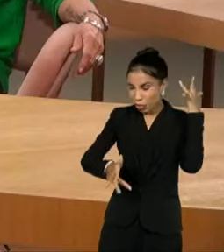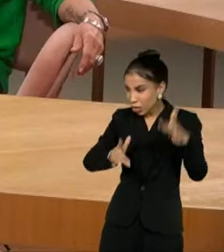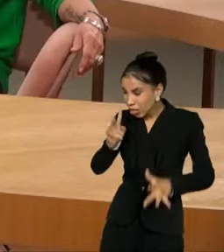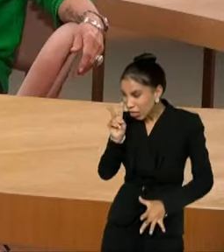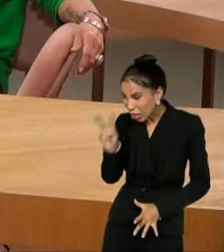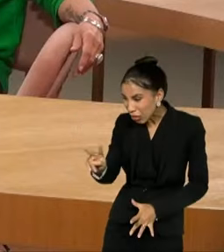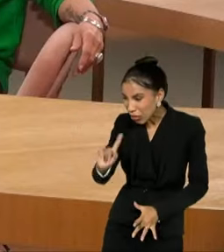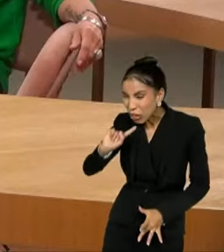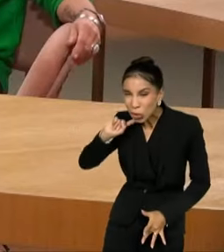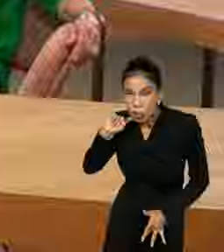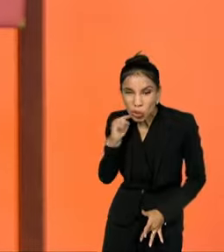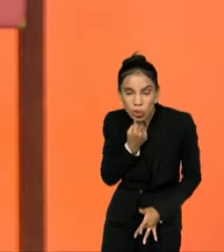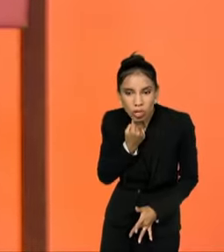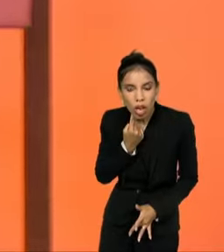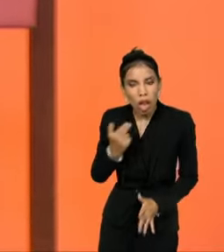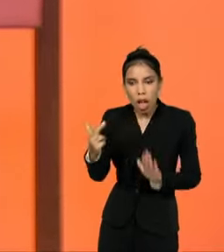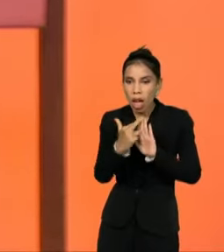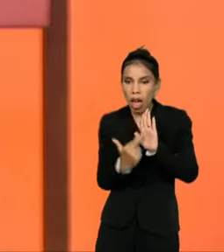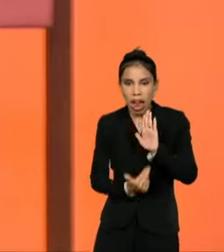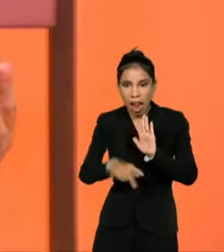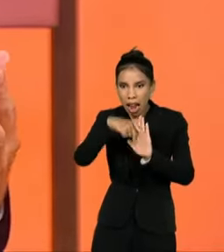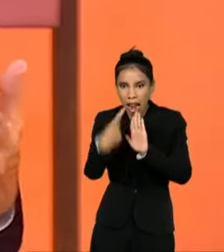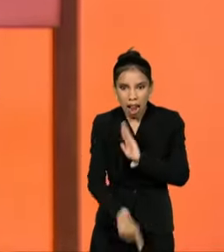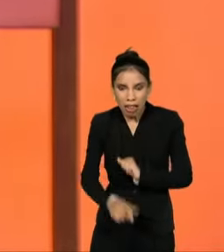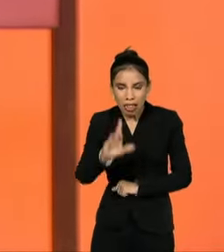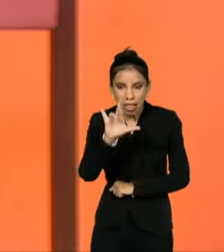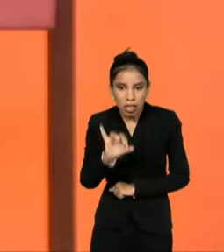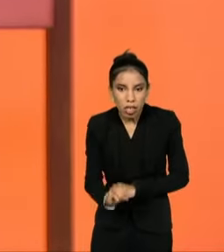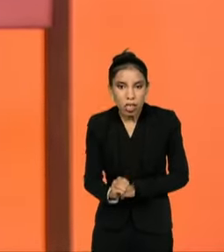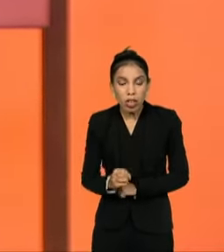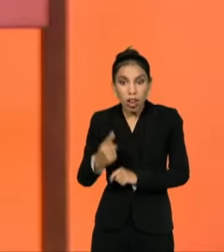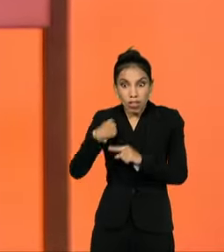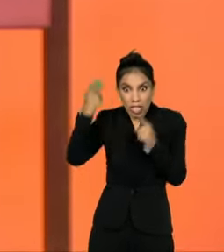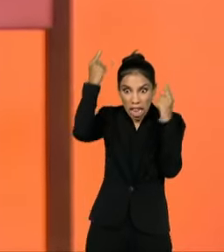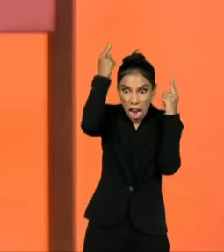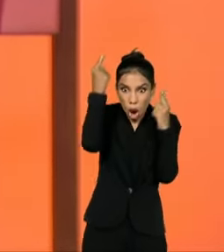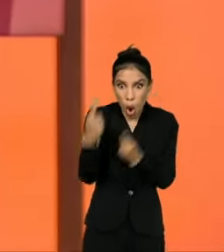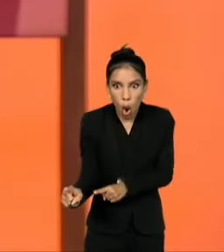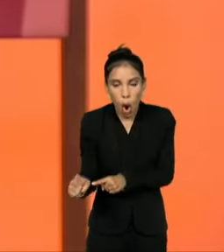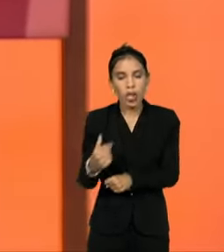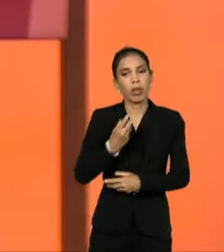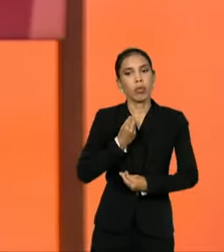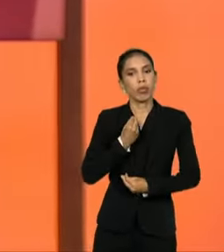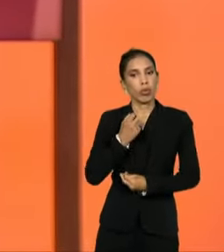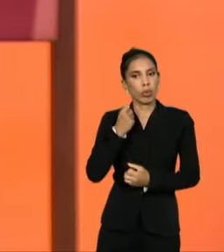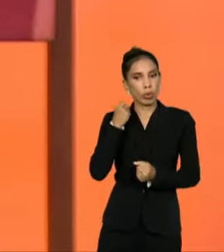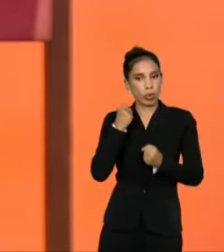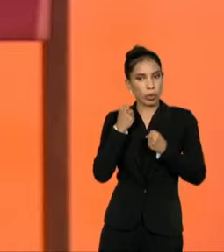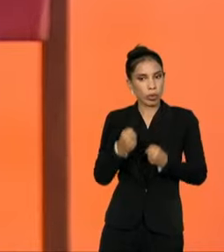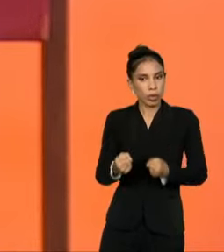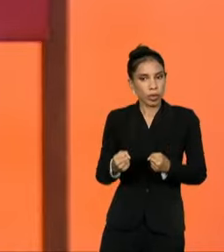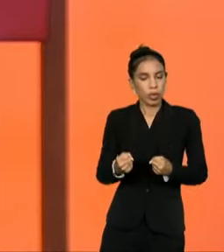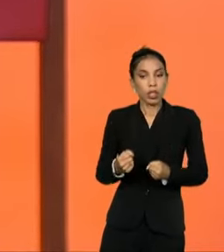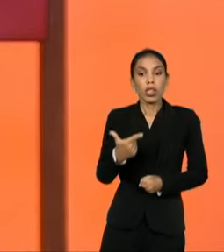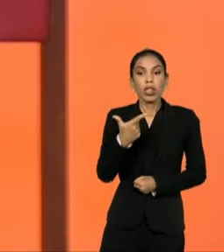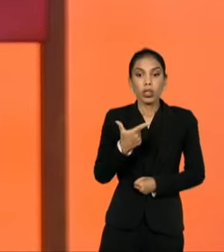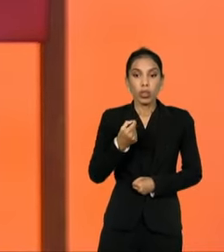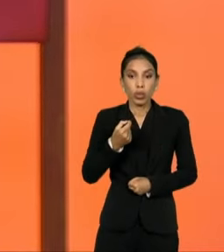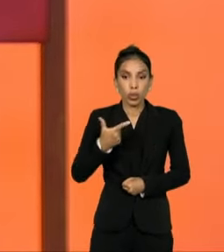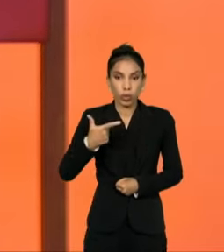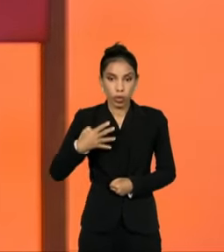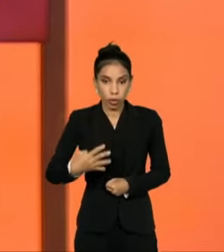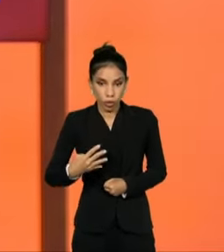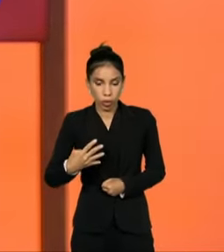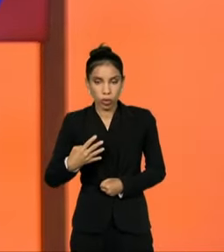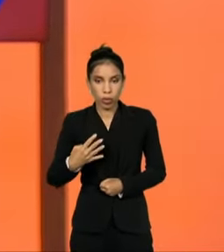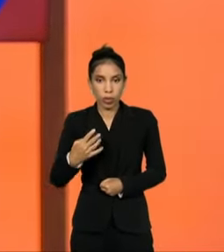Janeiro. Claro, e é uma máfia estabelecida. Então, você contrariar isso é um negócio muito duro. Quando a gente chega em 2024, né,